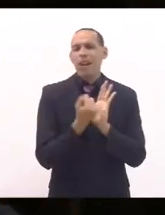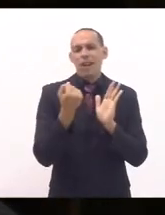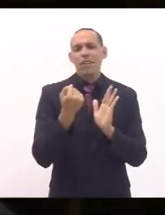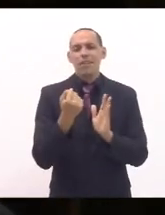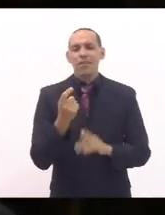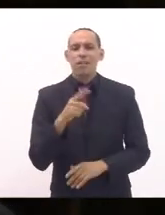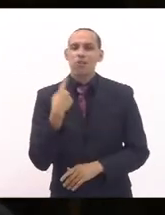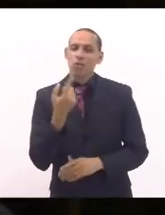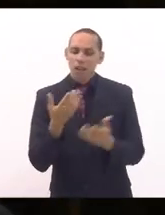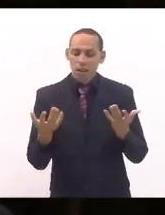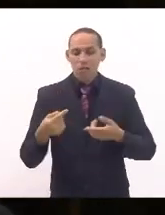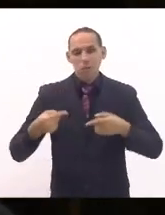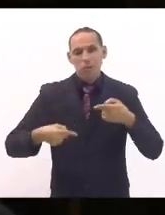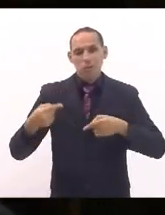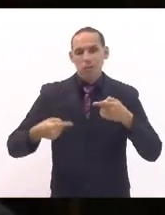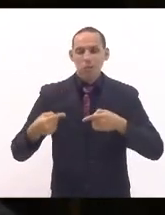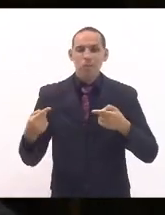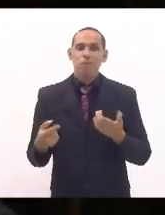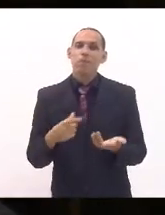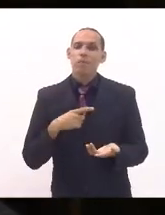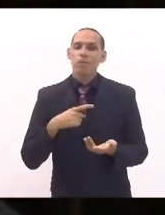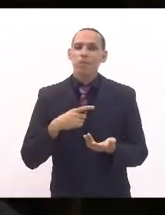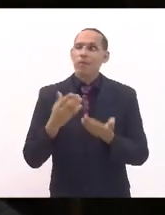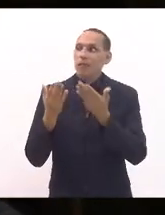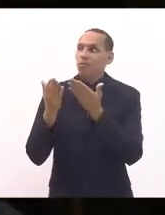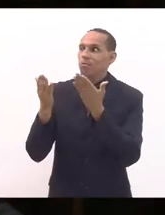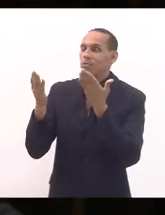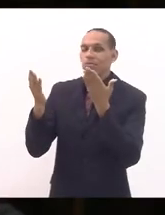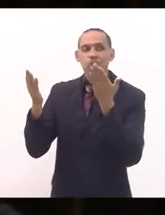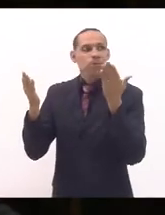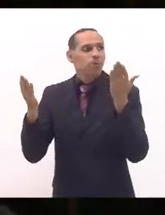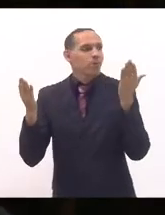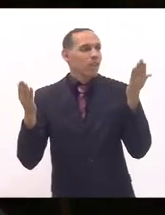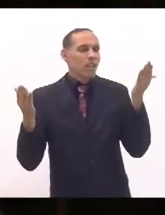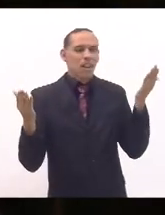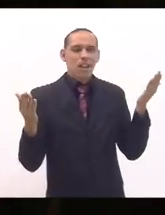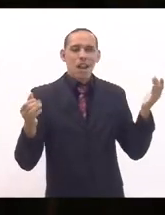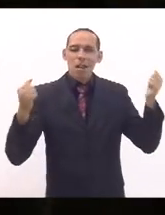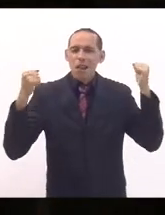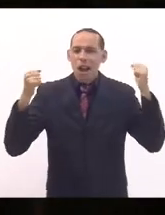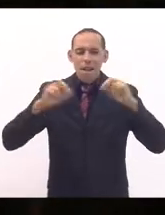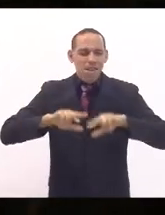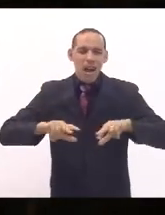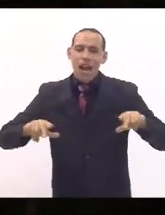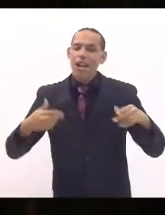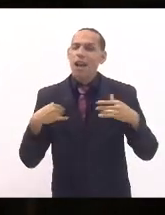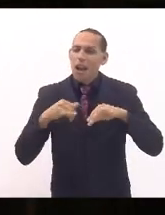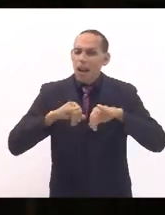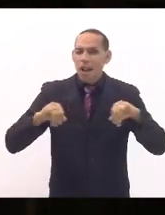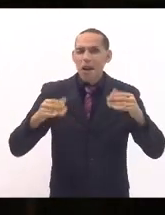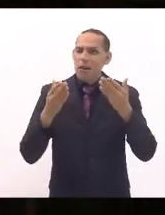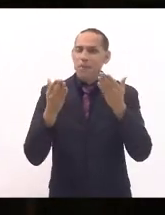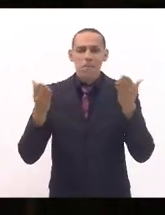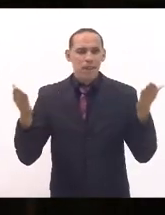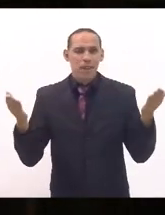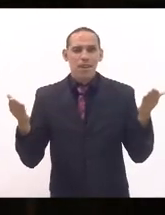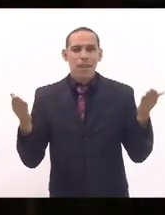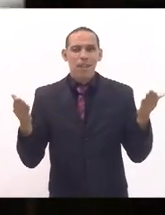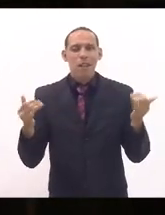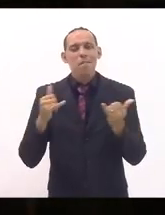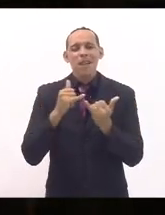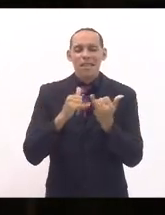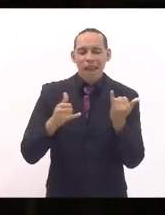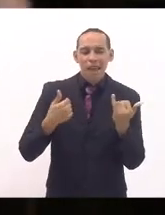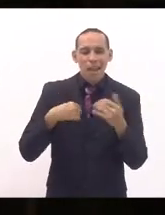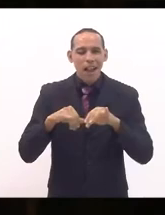nossa conjuntura política, em que temos aqui vários torcedores, várias torcidas. Eu quero anunciar as torcidas, vou anunciar metade, o